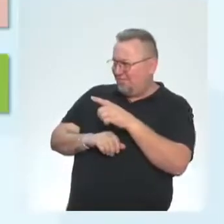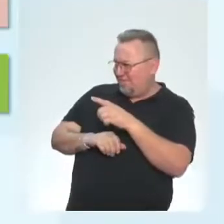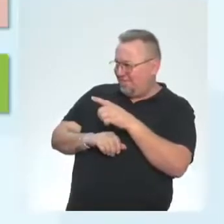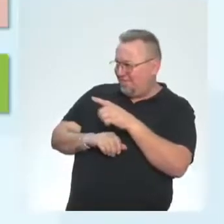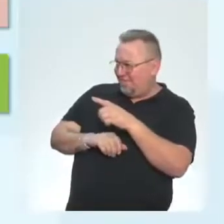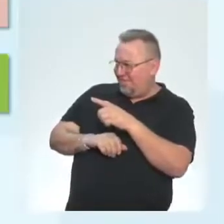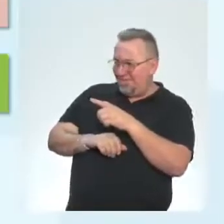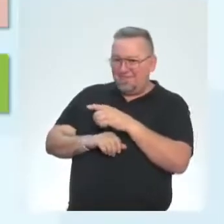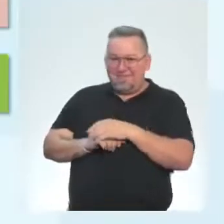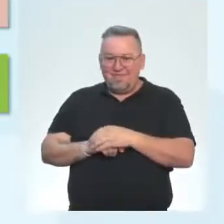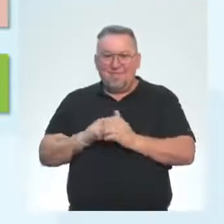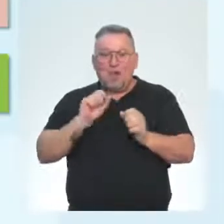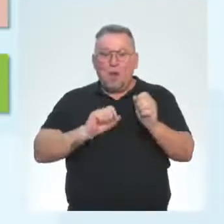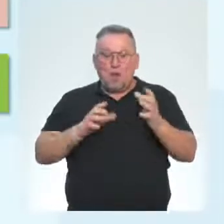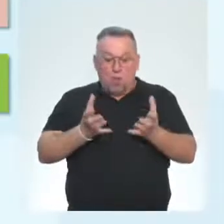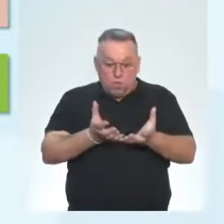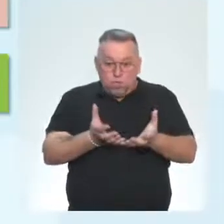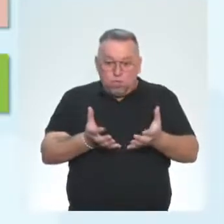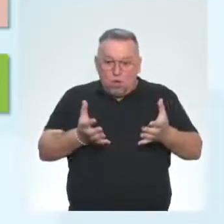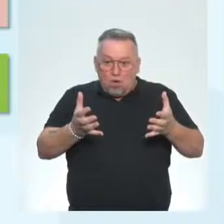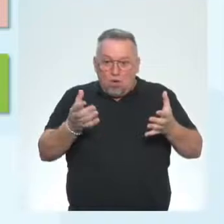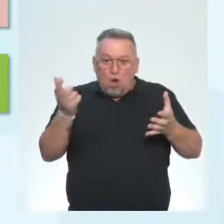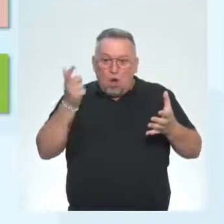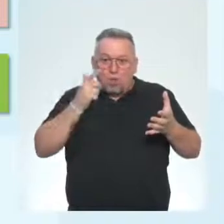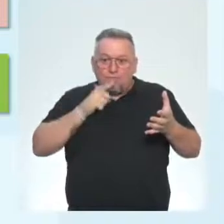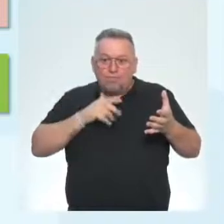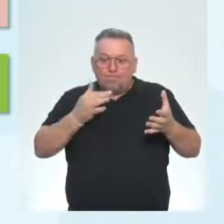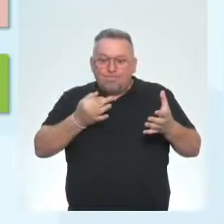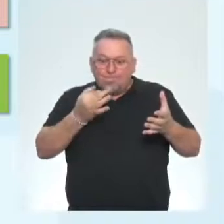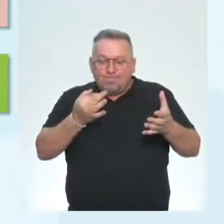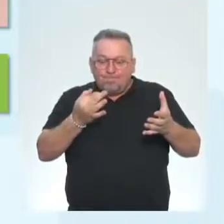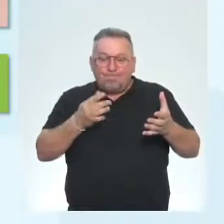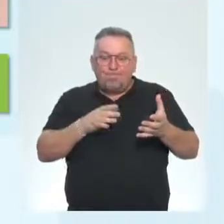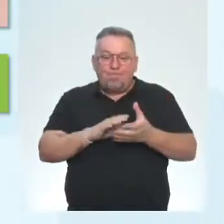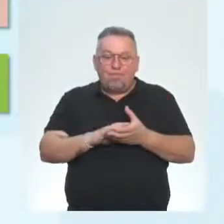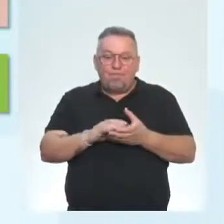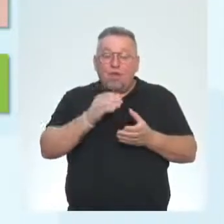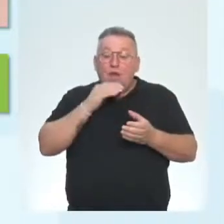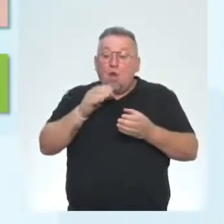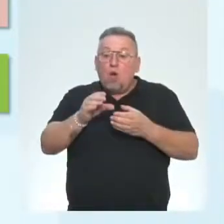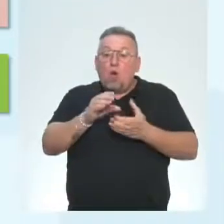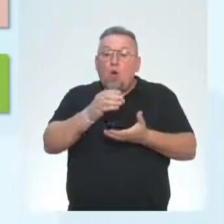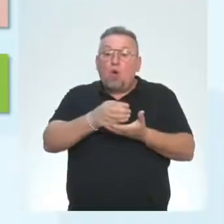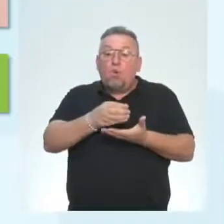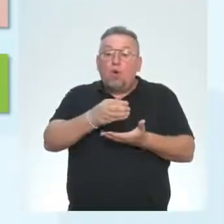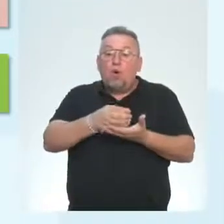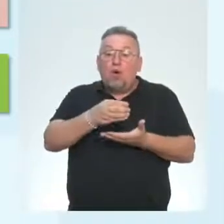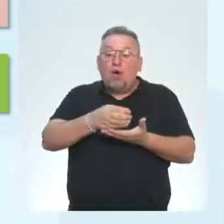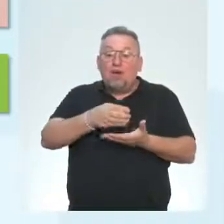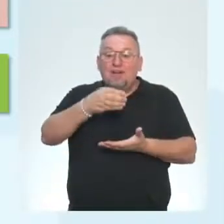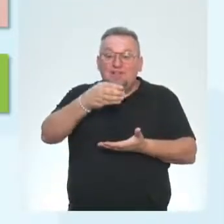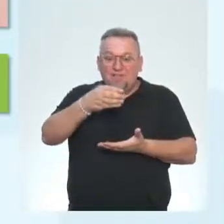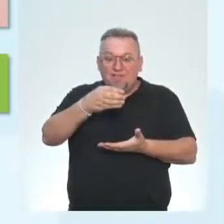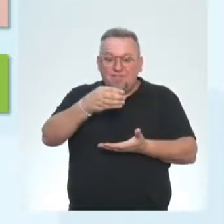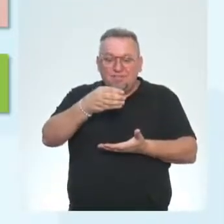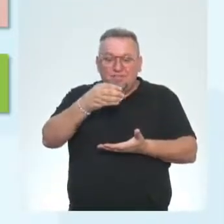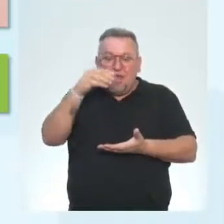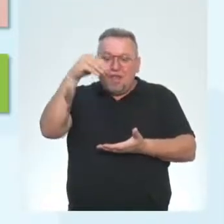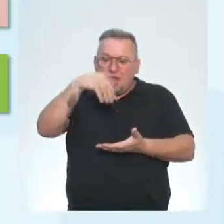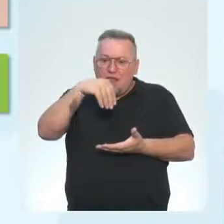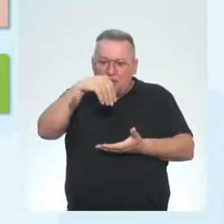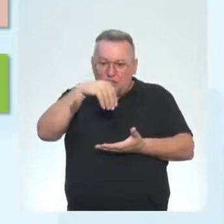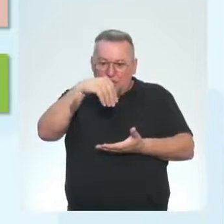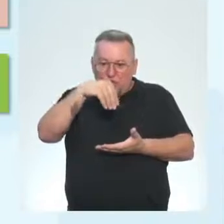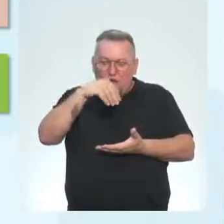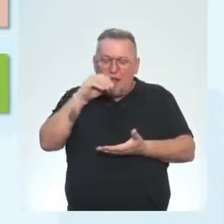é o que o recipiente pode comportar. Por exemplo, o copo. Né? Então, o que cabe dentro de um copo é a